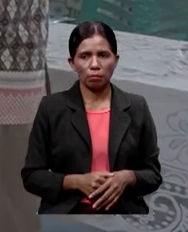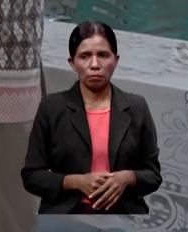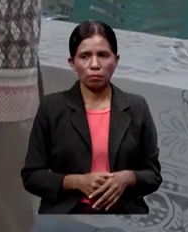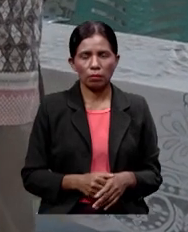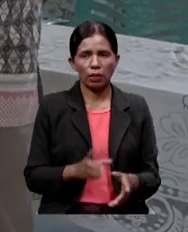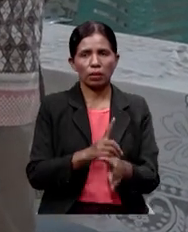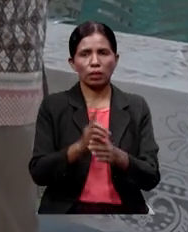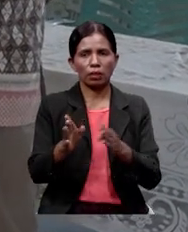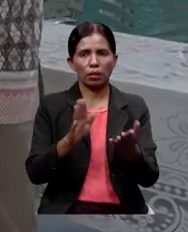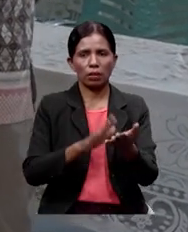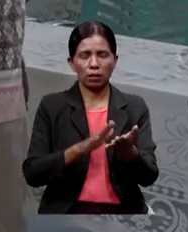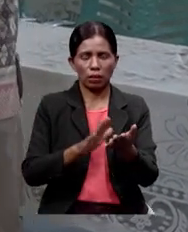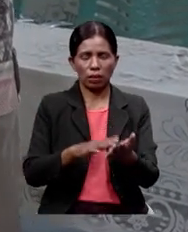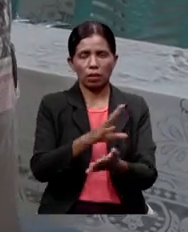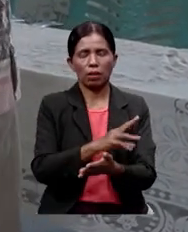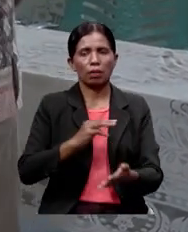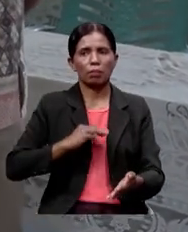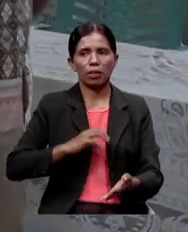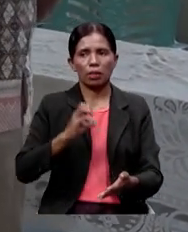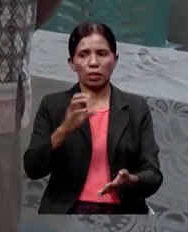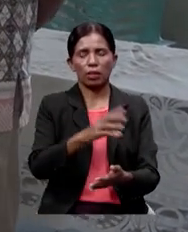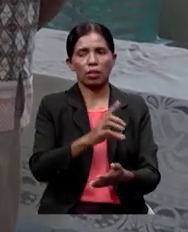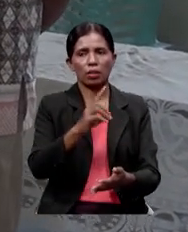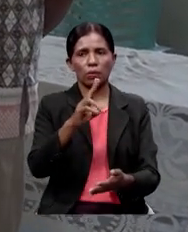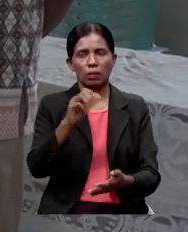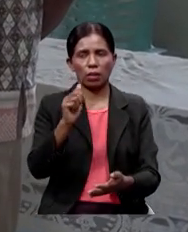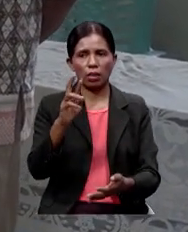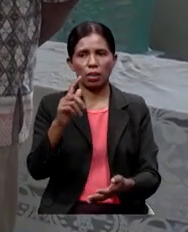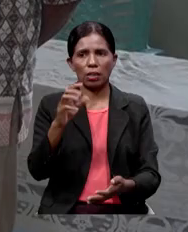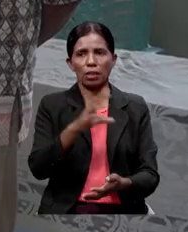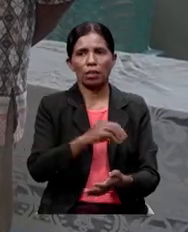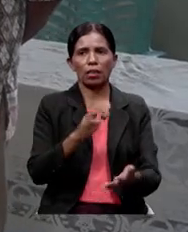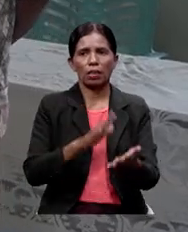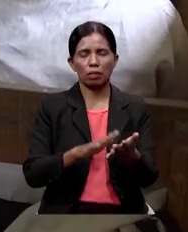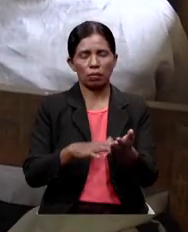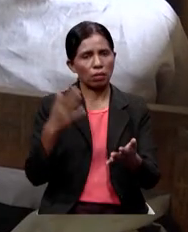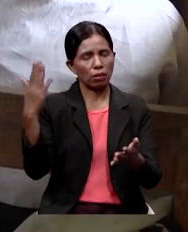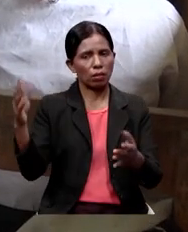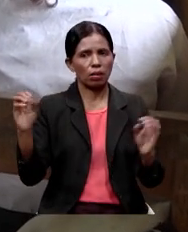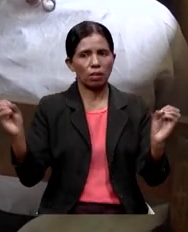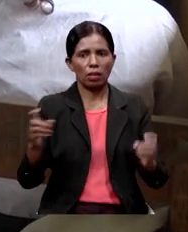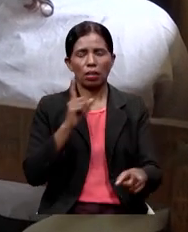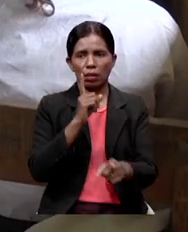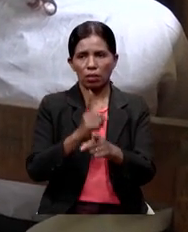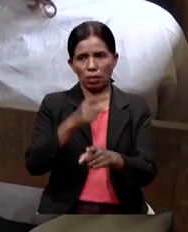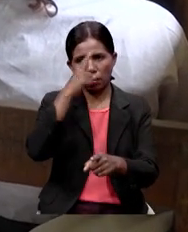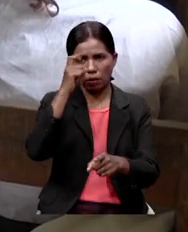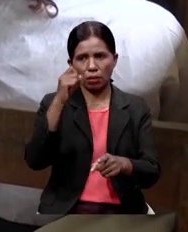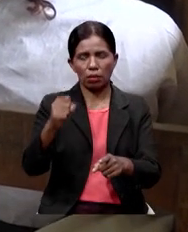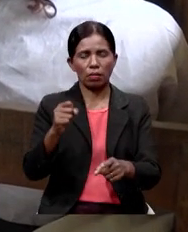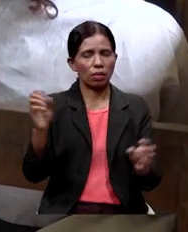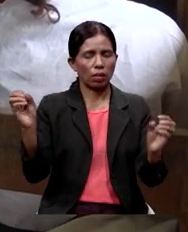Diretor Ensino Básico Central Metinaru Duarte Amaral Hatete, condição escola refere la favorável no mos